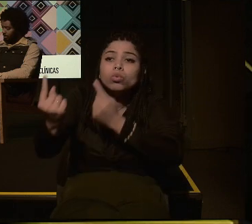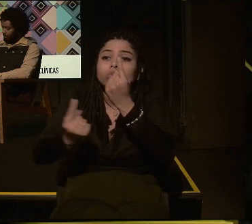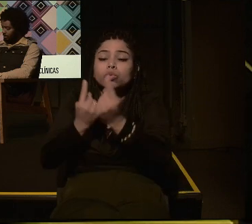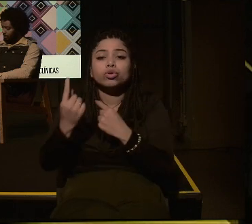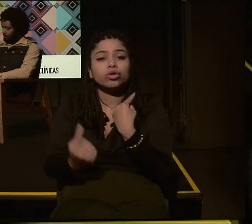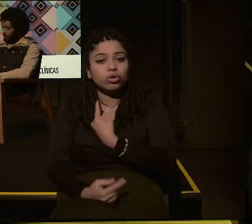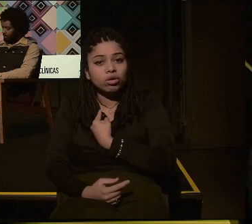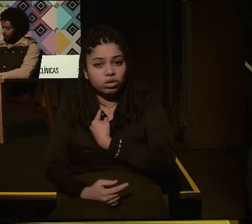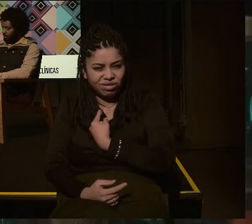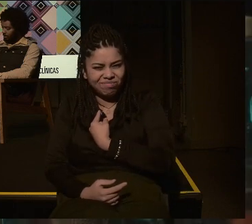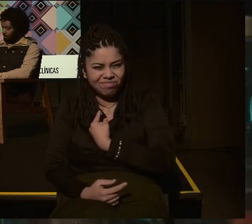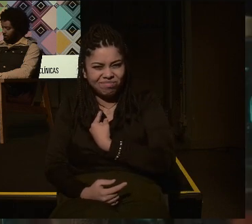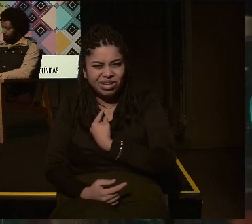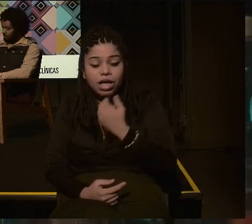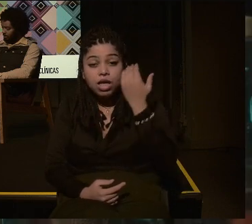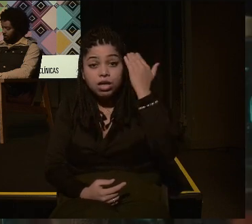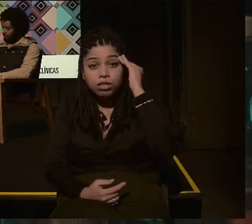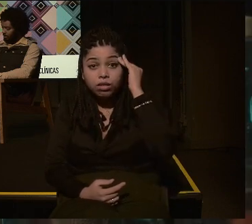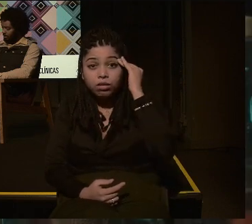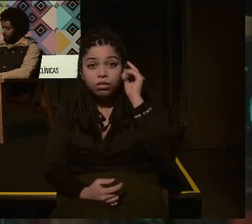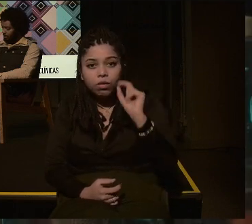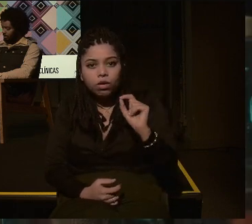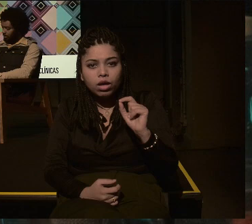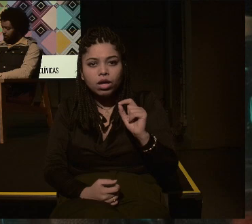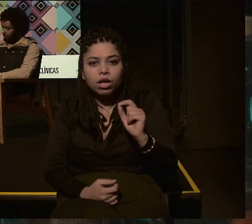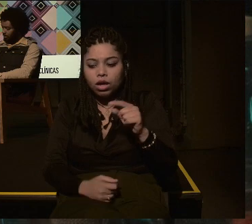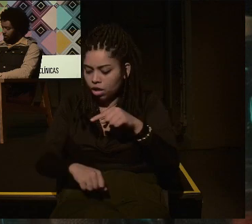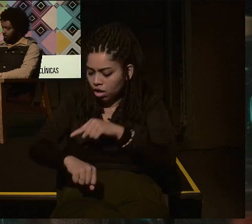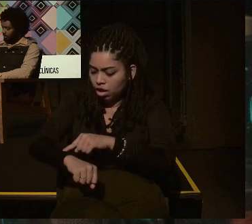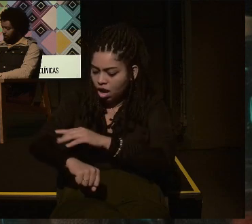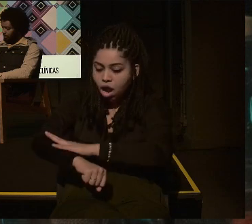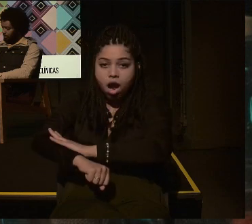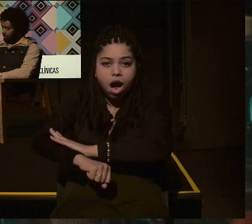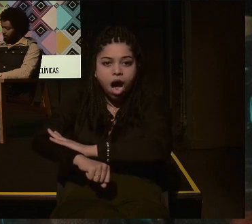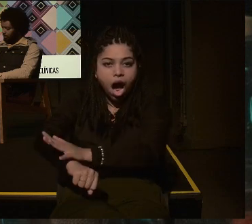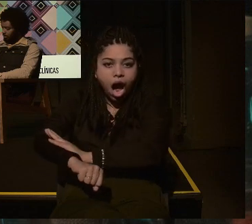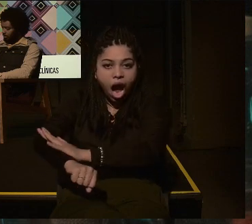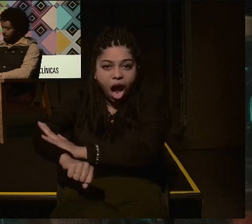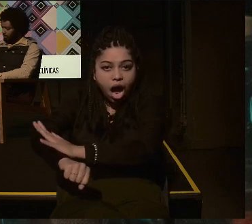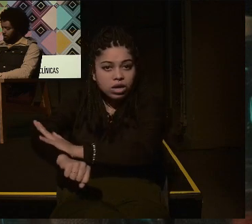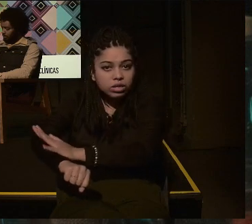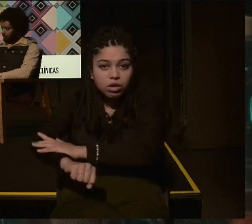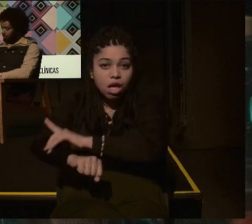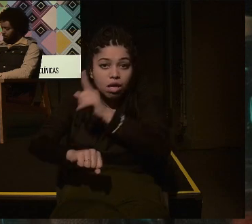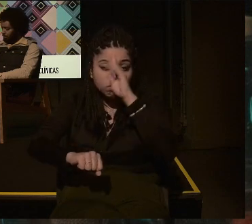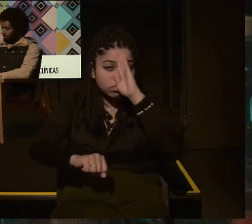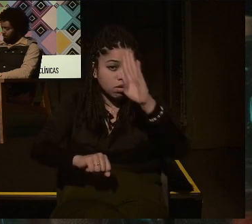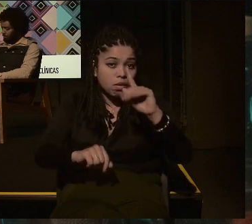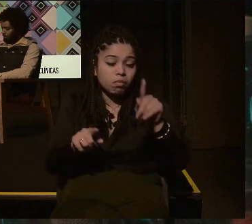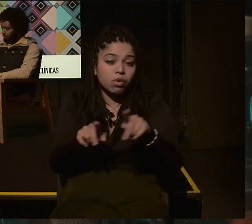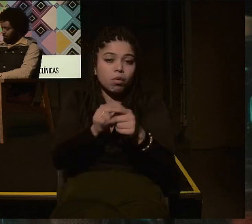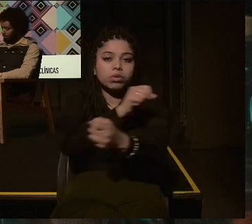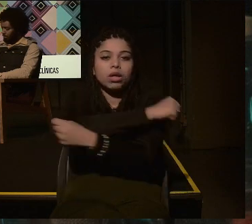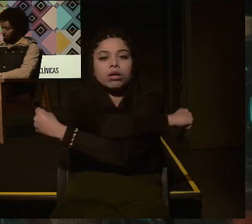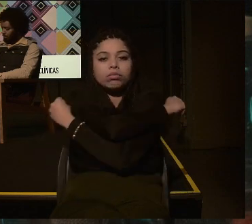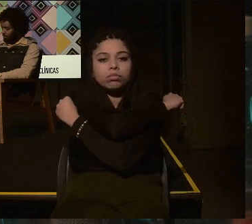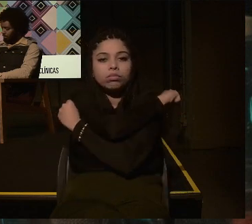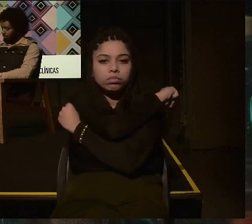que racismo é matéria primeira da manicolonialidade?